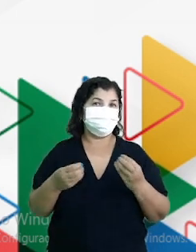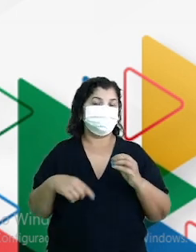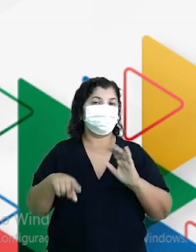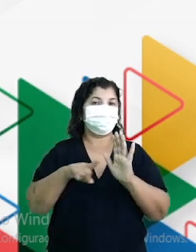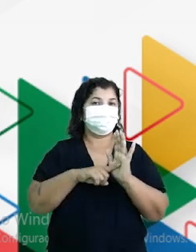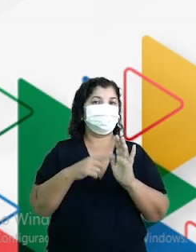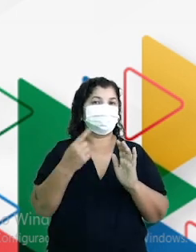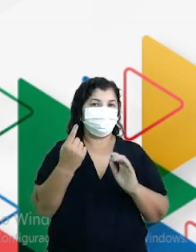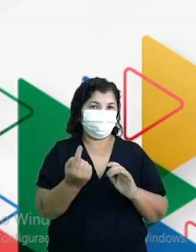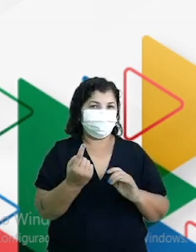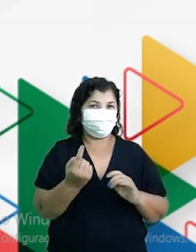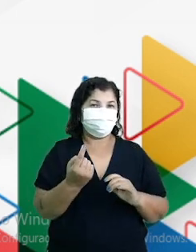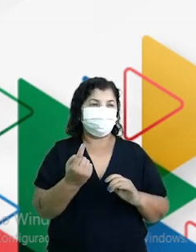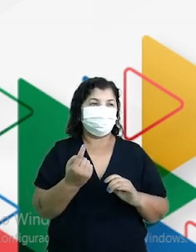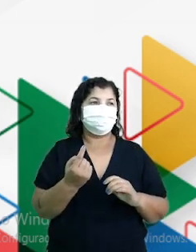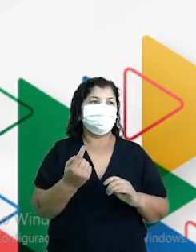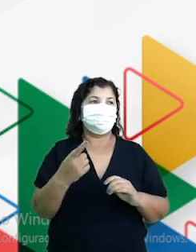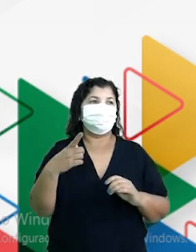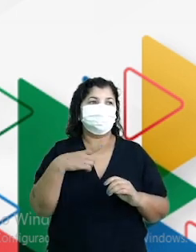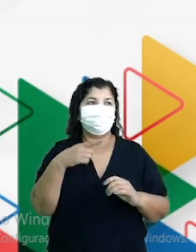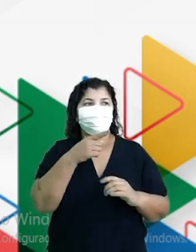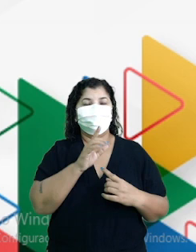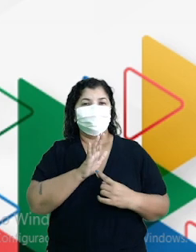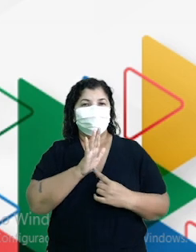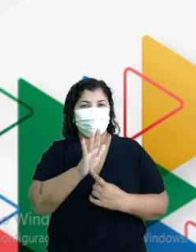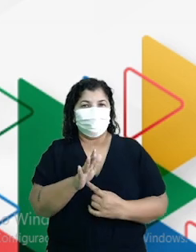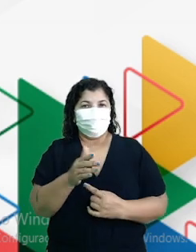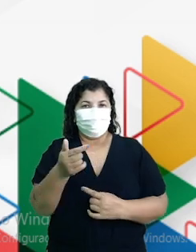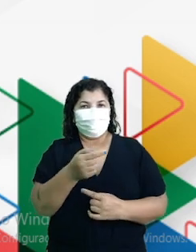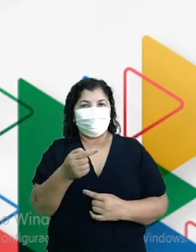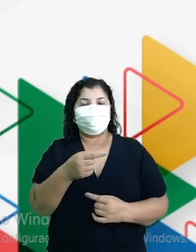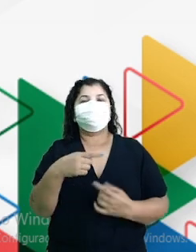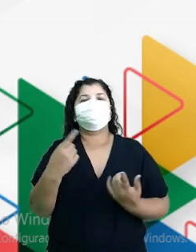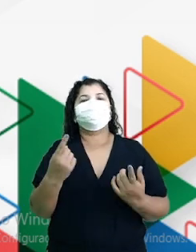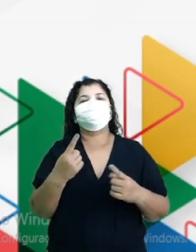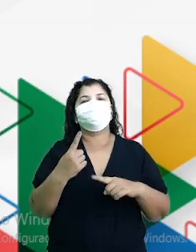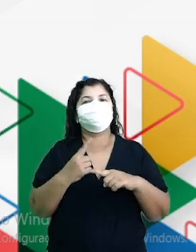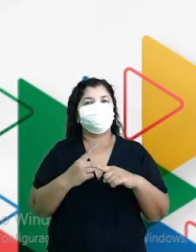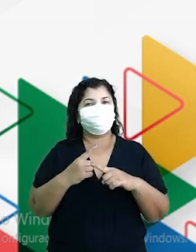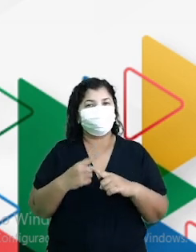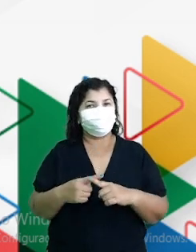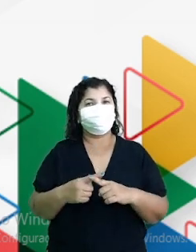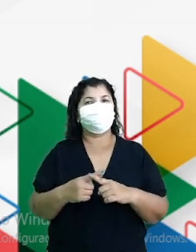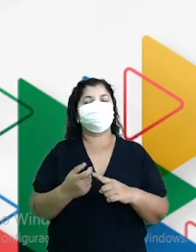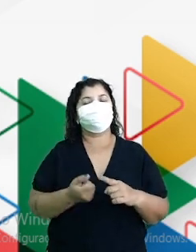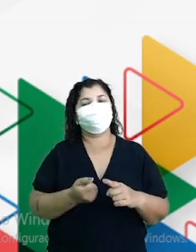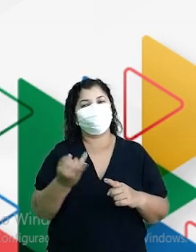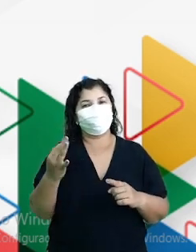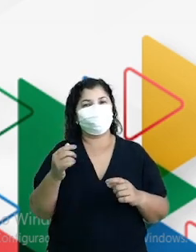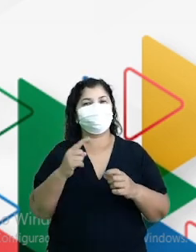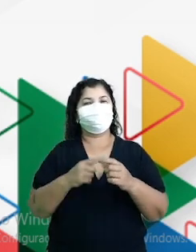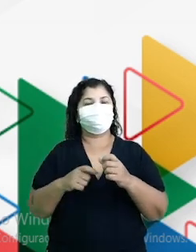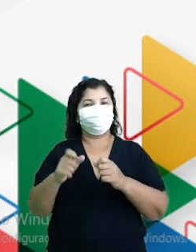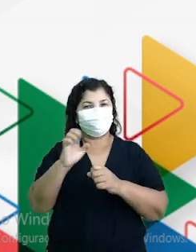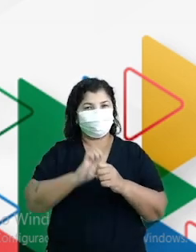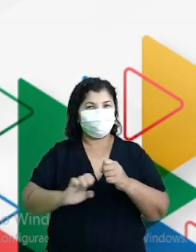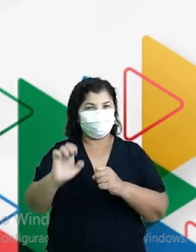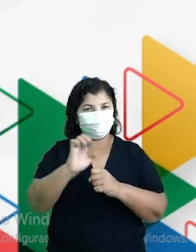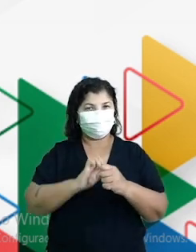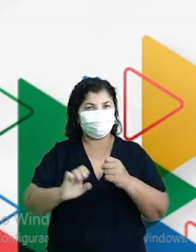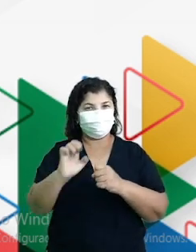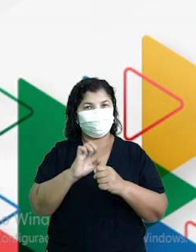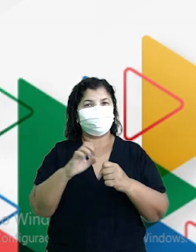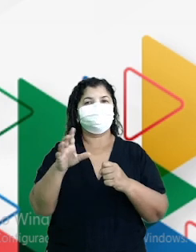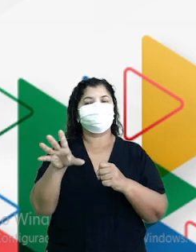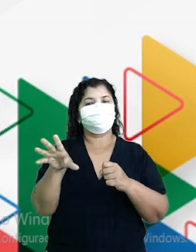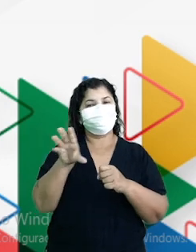-1, né? Que é isso que o sinal está aqui representando, -1, vezes a quantidade de elétrons transferidas de um elemento